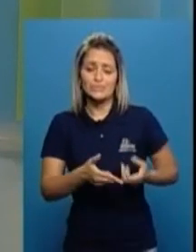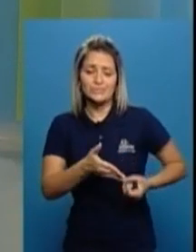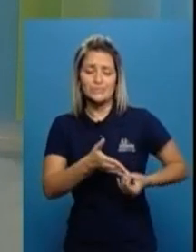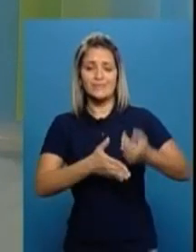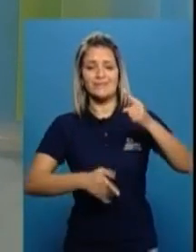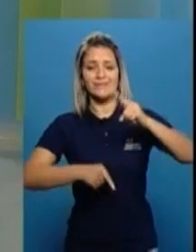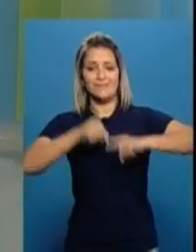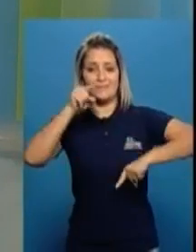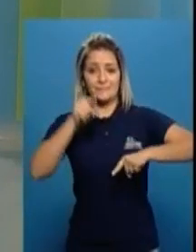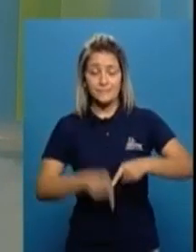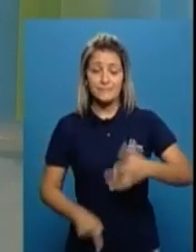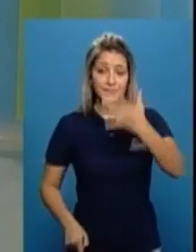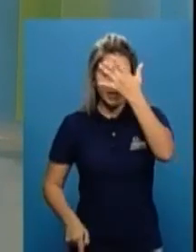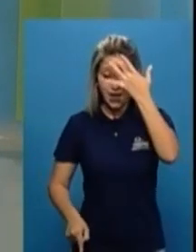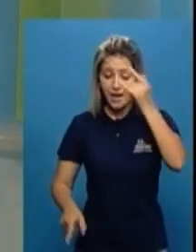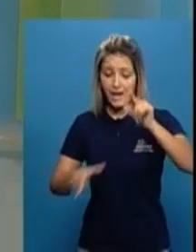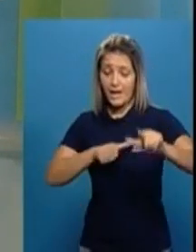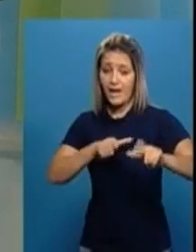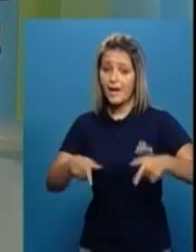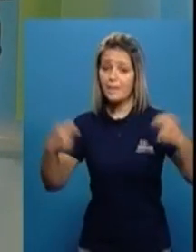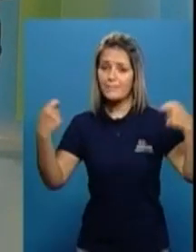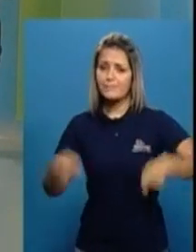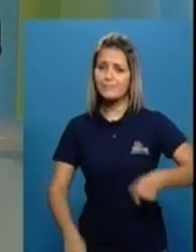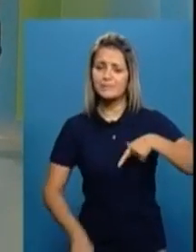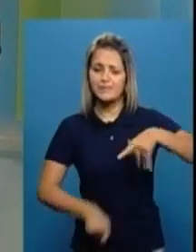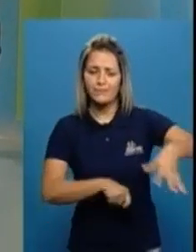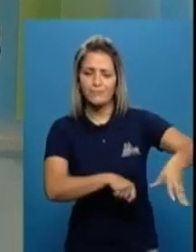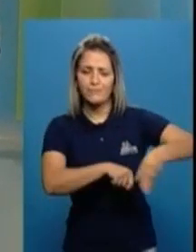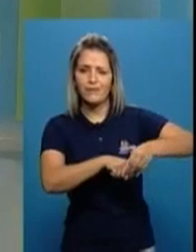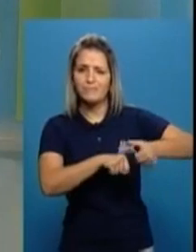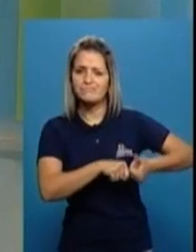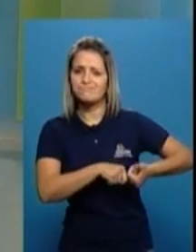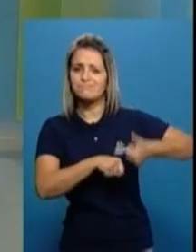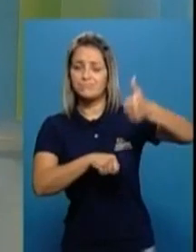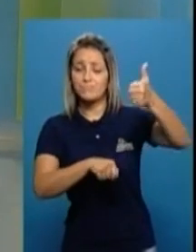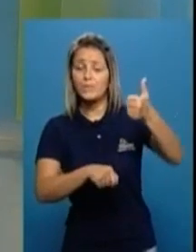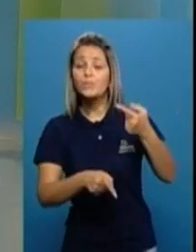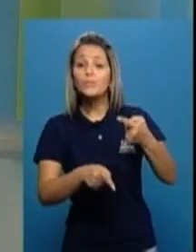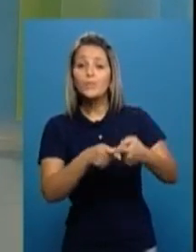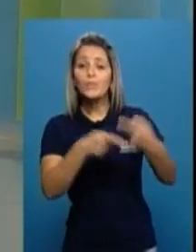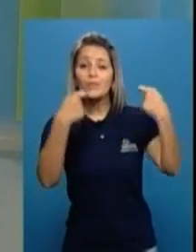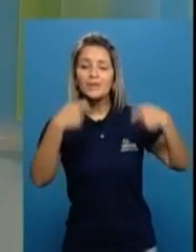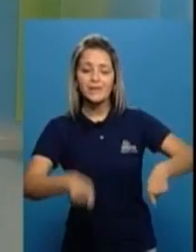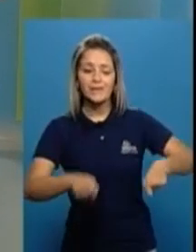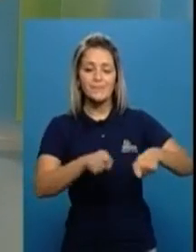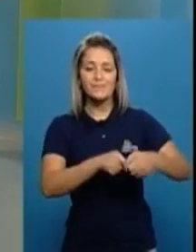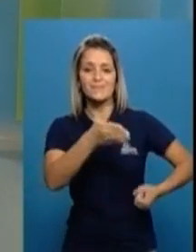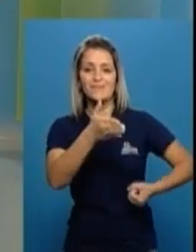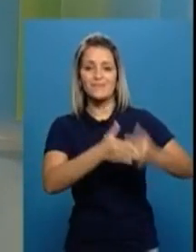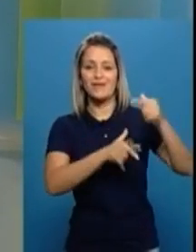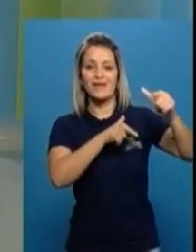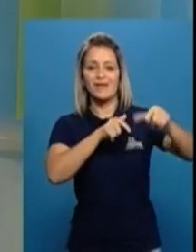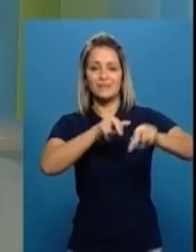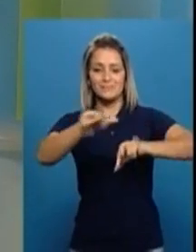E os trabalhadores devem ter um alto nível técnico. Para quê? Para poder realizar várias tarefas